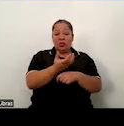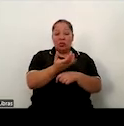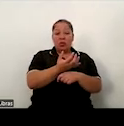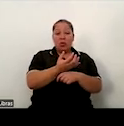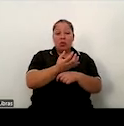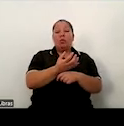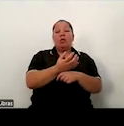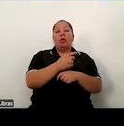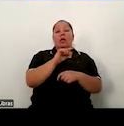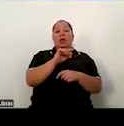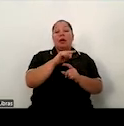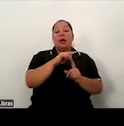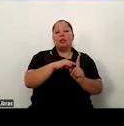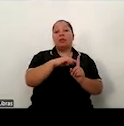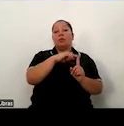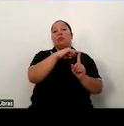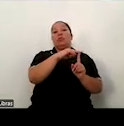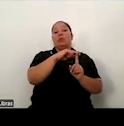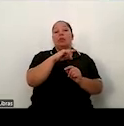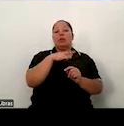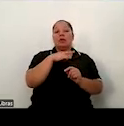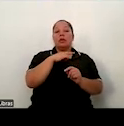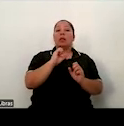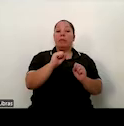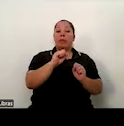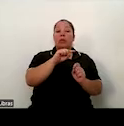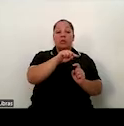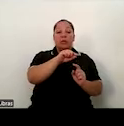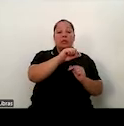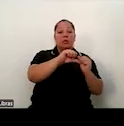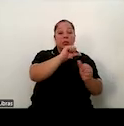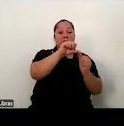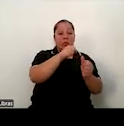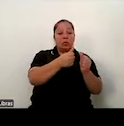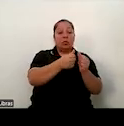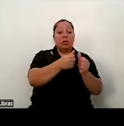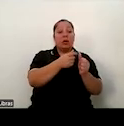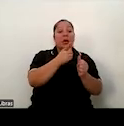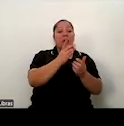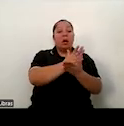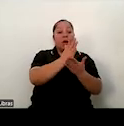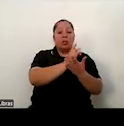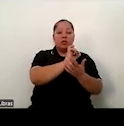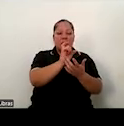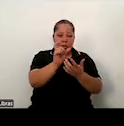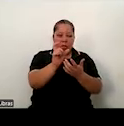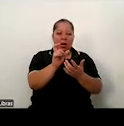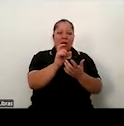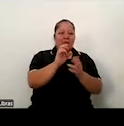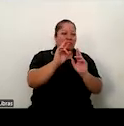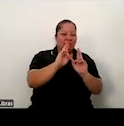agentes cancerígenos, né? Então são esses agentes que têm esses nomes complexos aqui: hidrocarboneto aromático, policíclico,